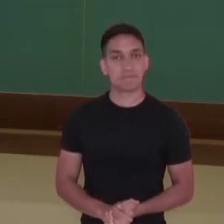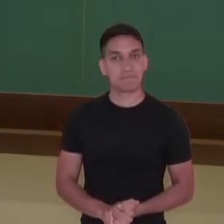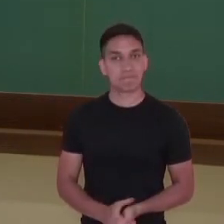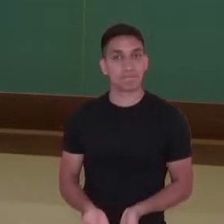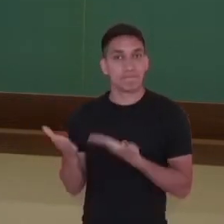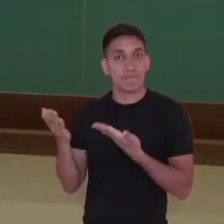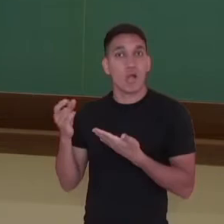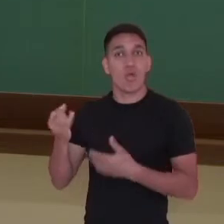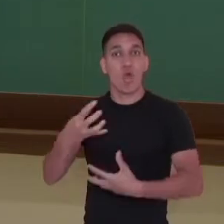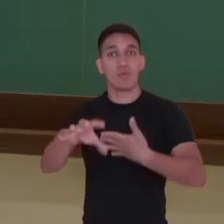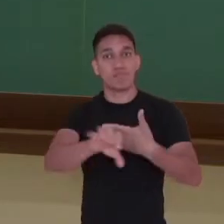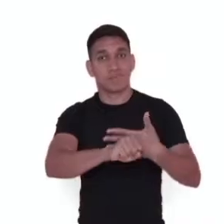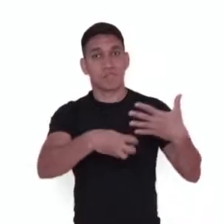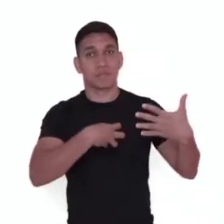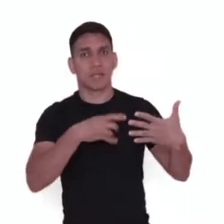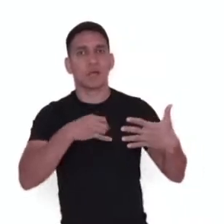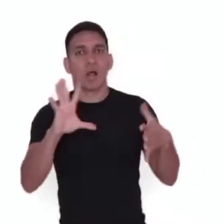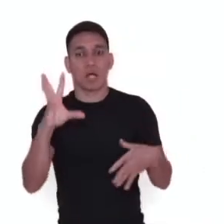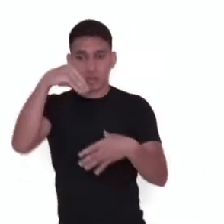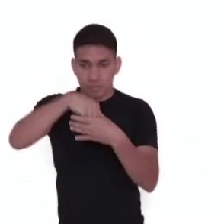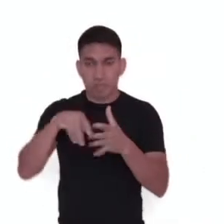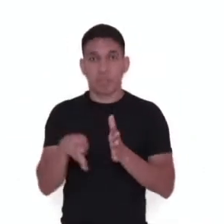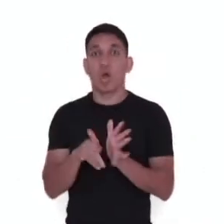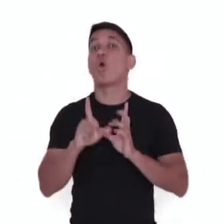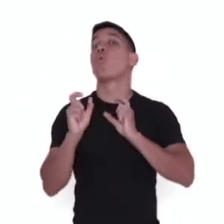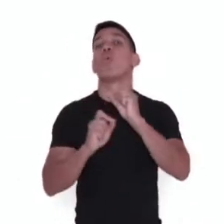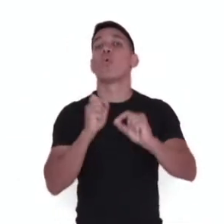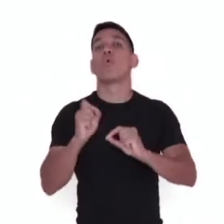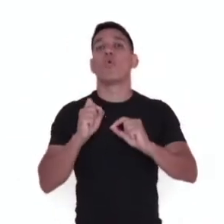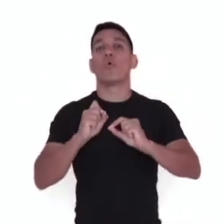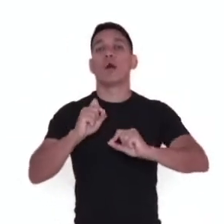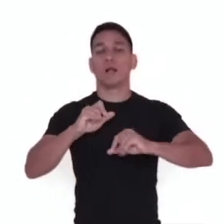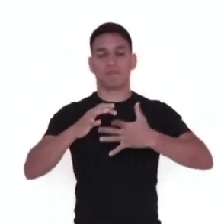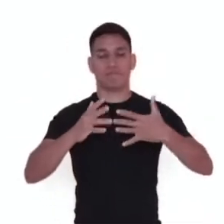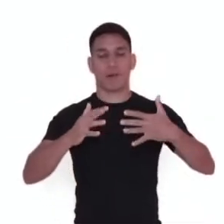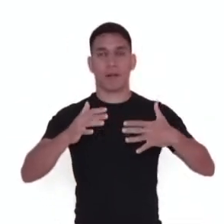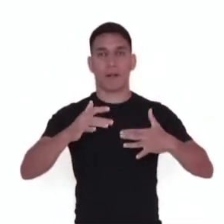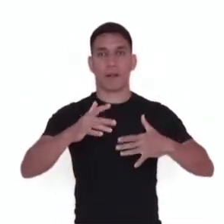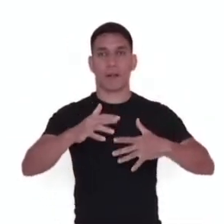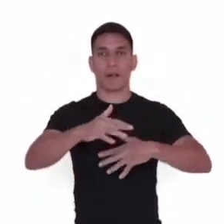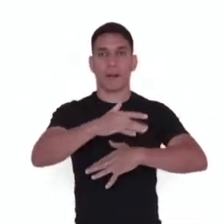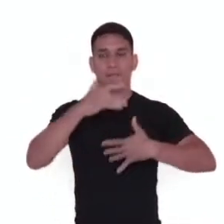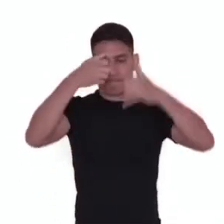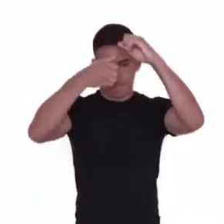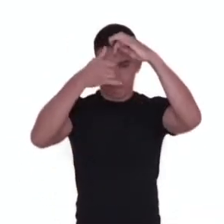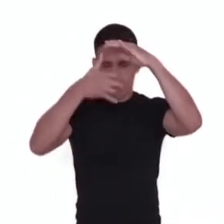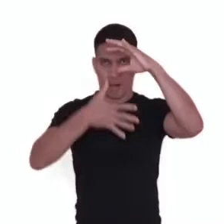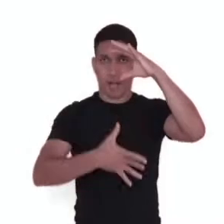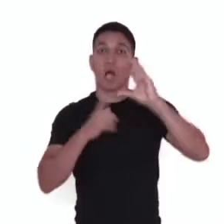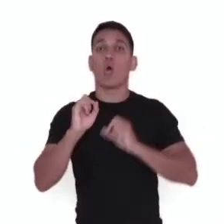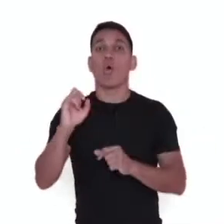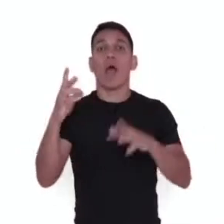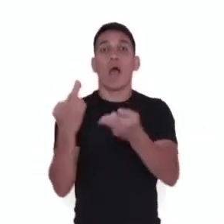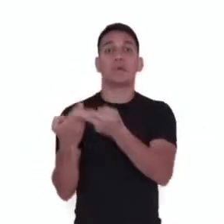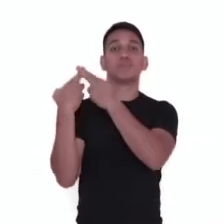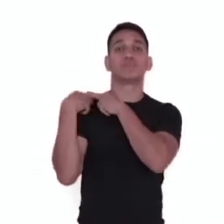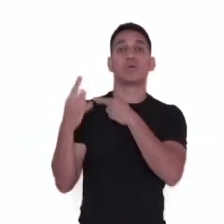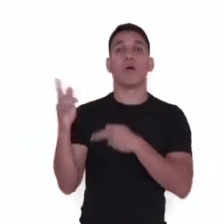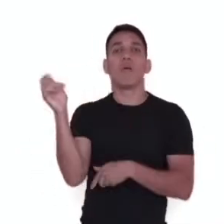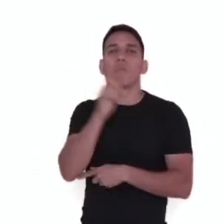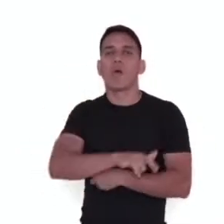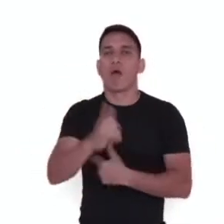Então, os sentidos fazem parte do nosso sistema sensorial, que é responsável por enviar as informações